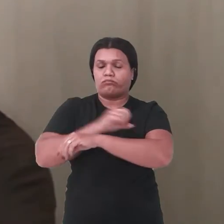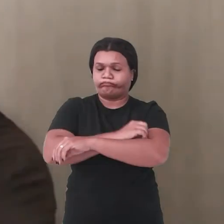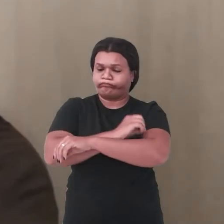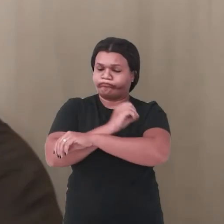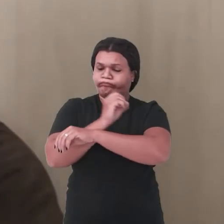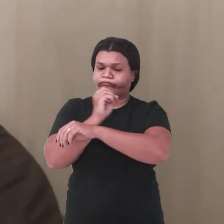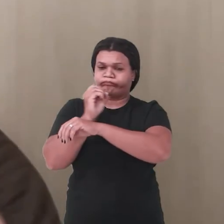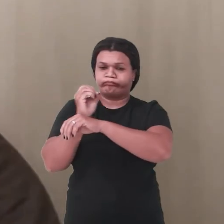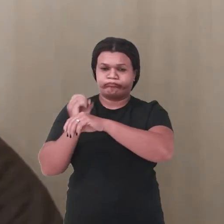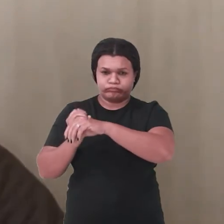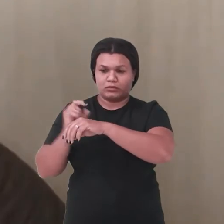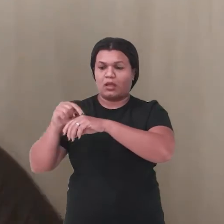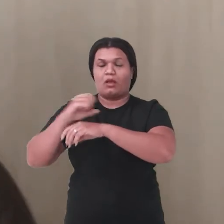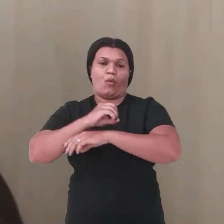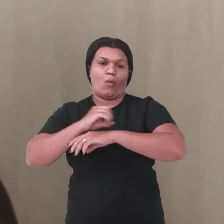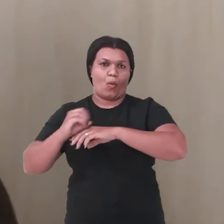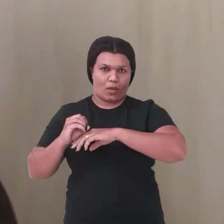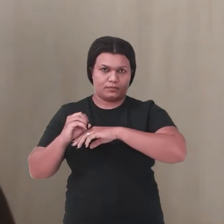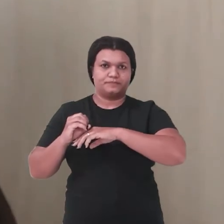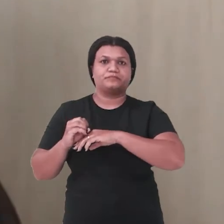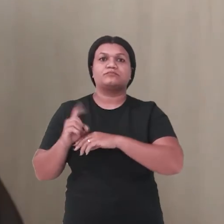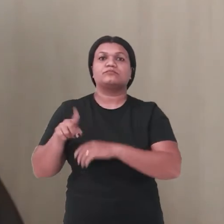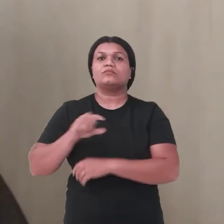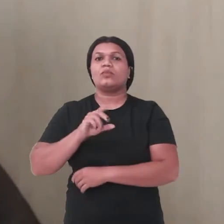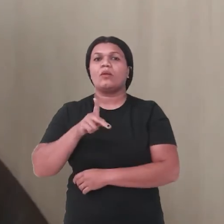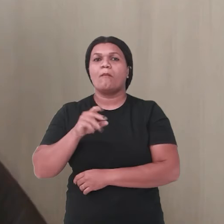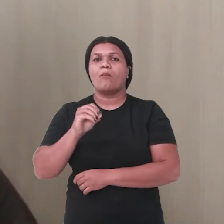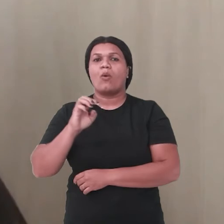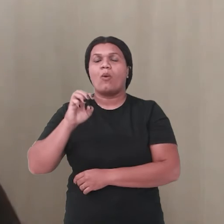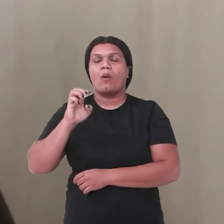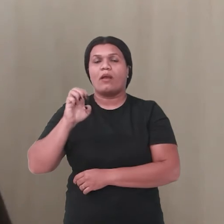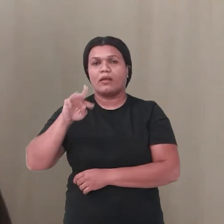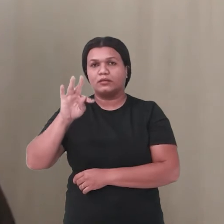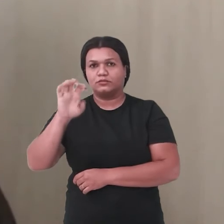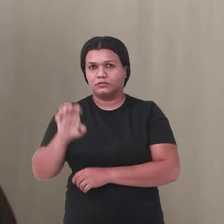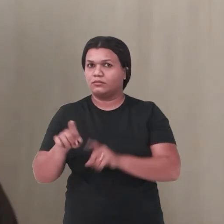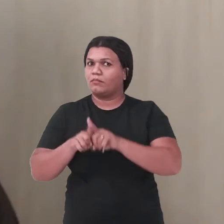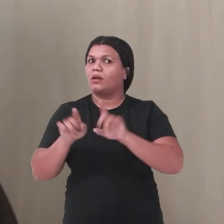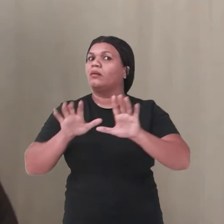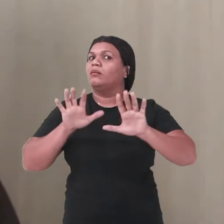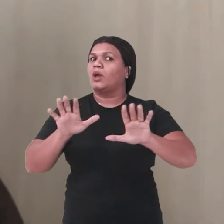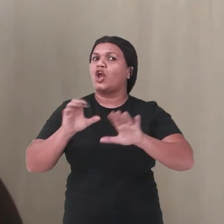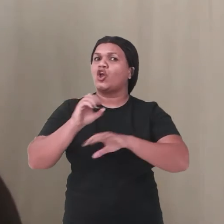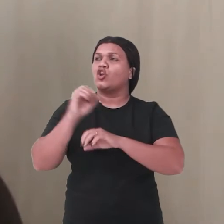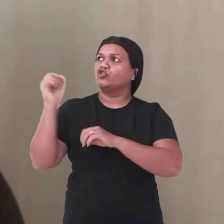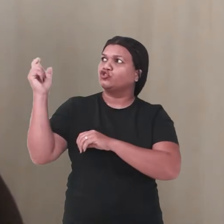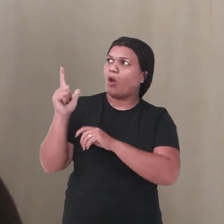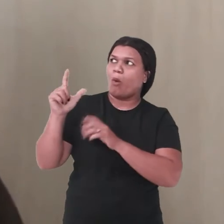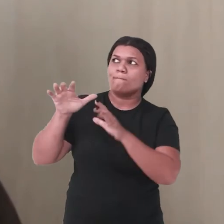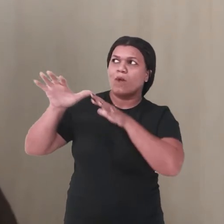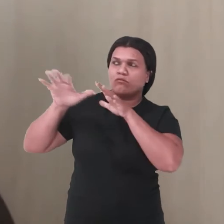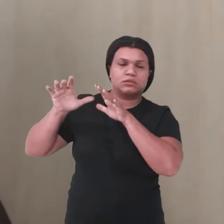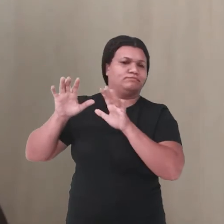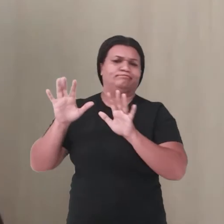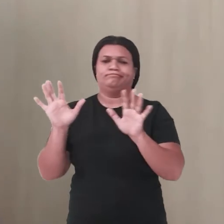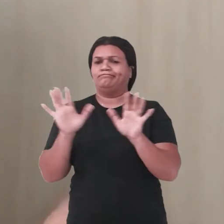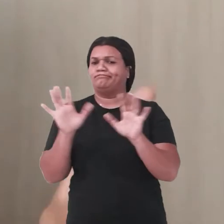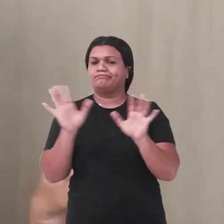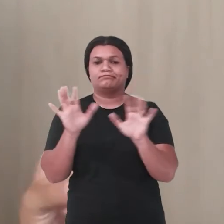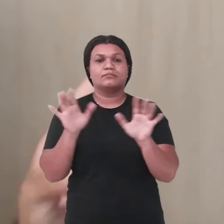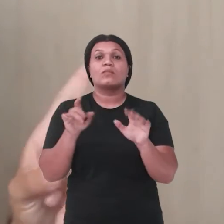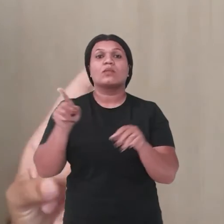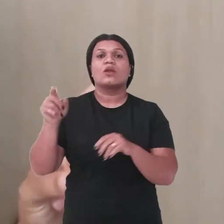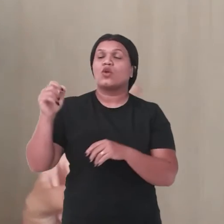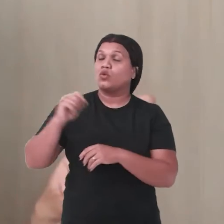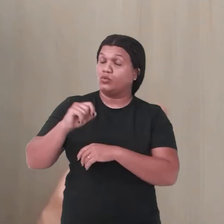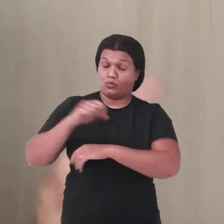Sol se dá na direção oeste, que nós chamamos de poente. Só que o Sol não está se movimentando. Isso mesmo. Quando o